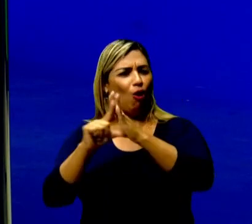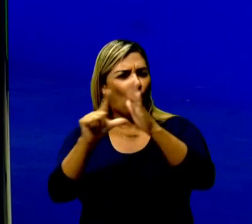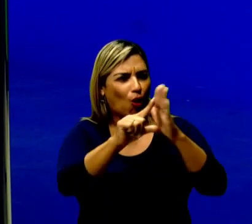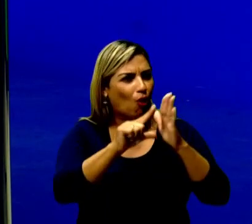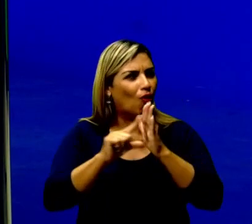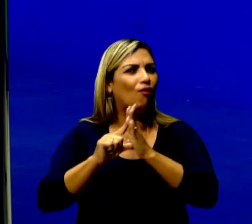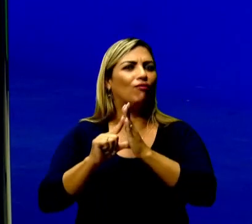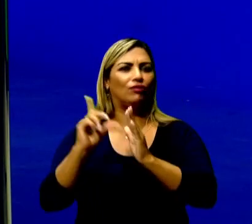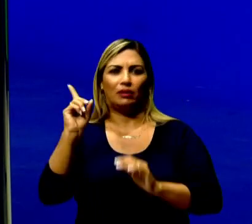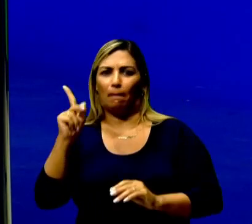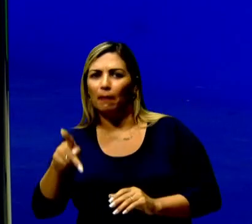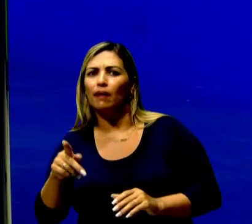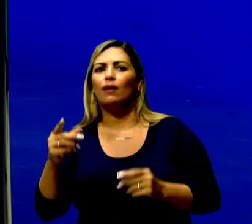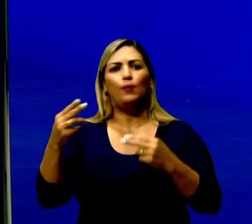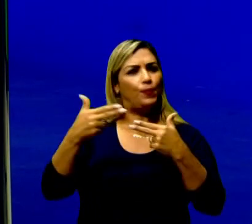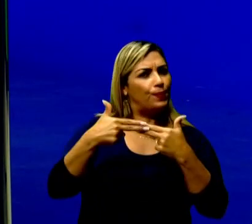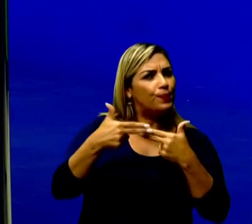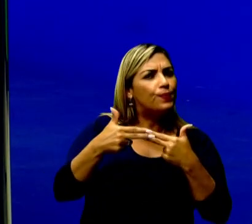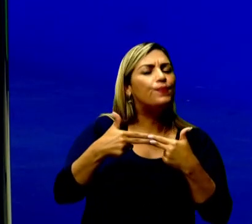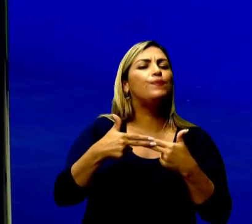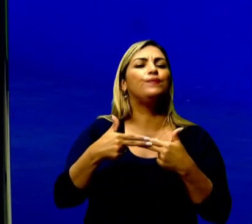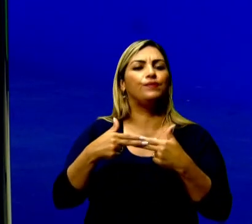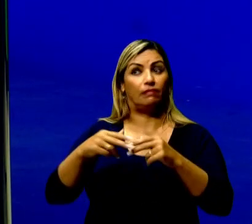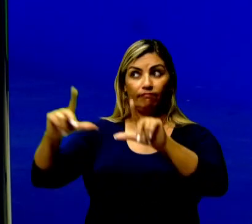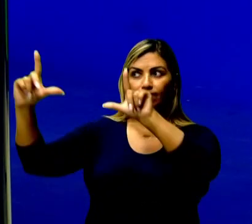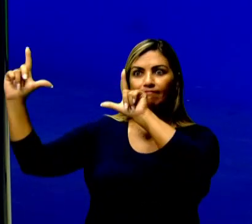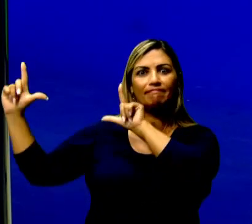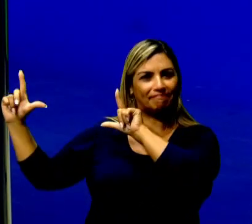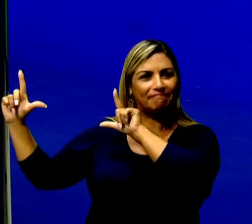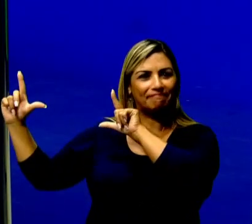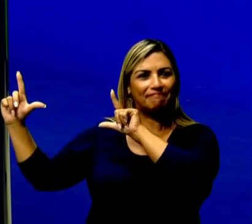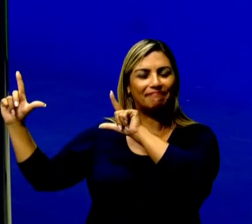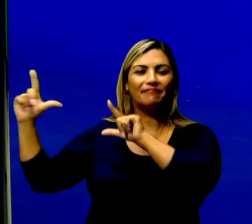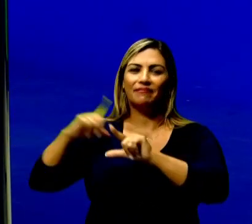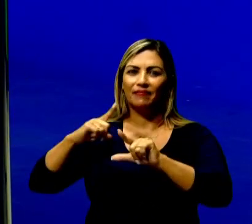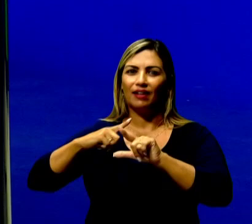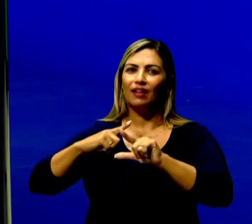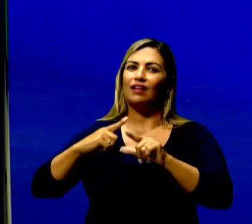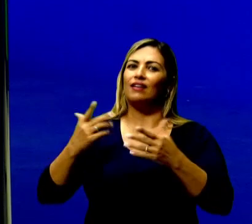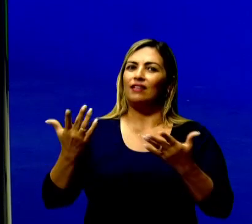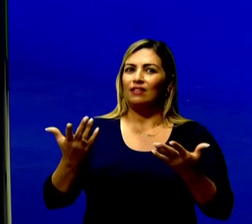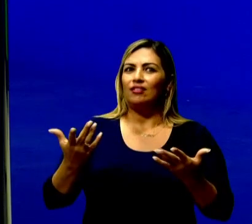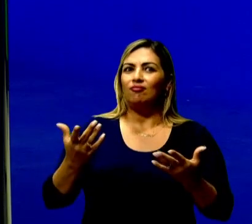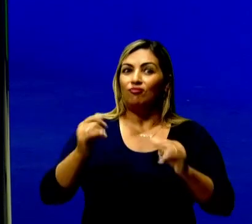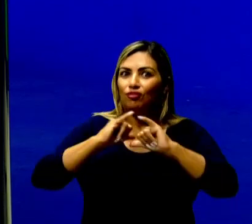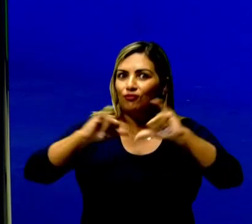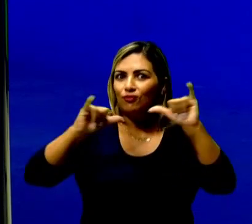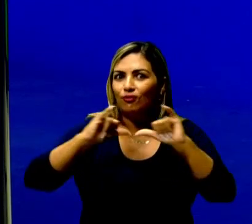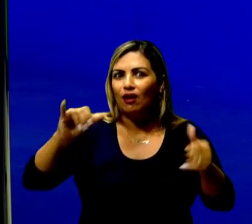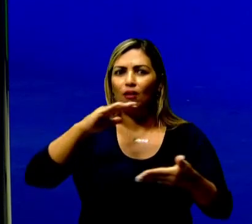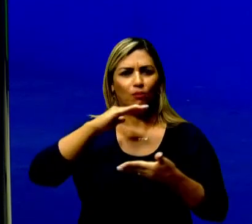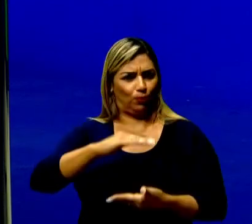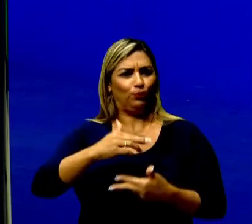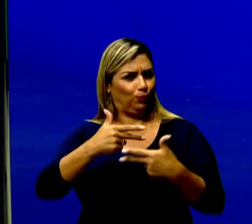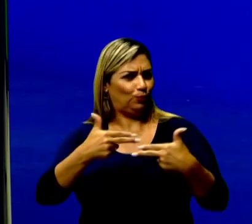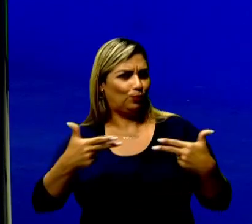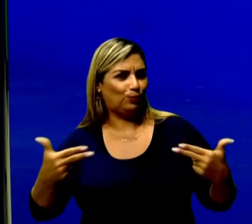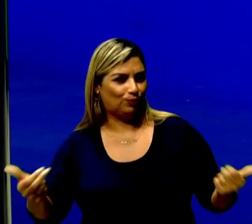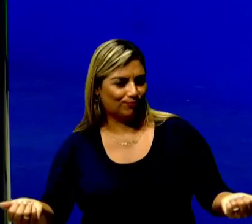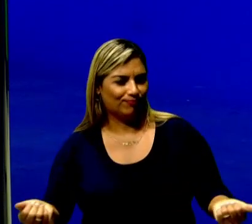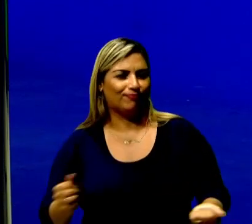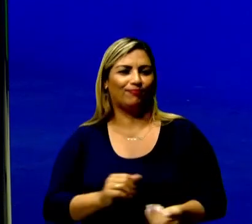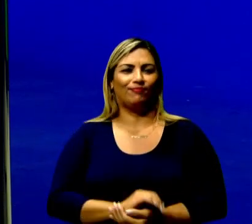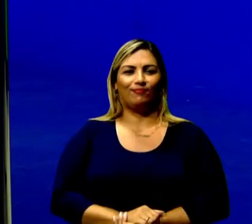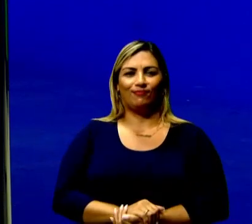de departamento utilizam do alto do ó pára pára de uma certa forma divulgar os seus produtos